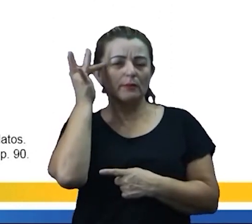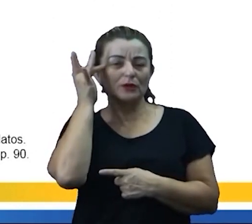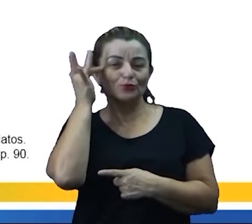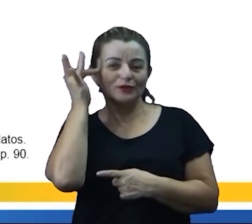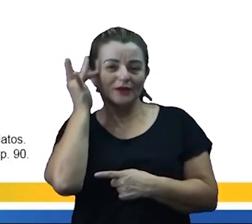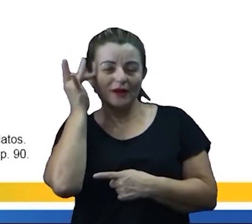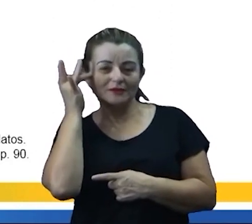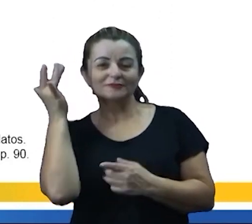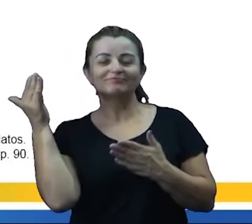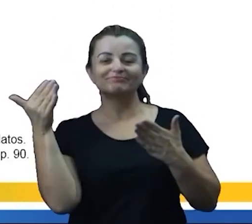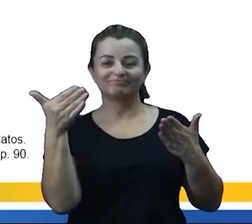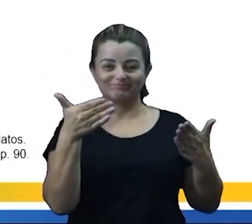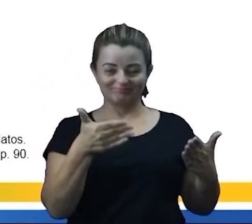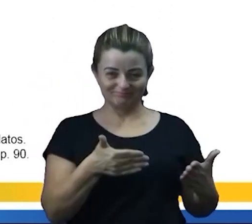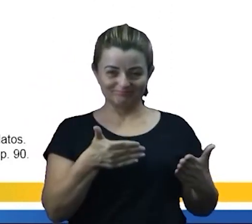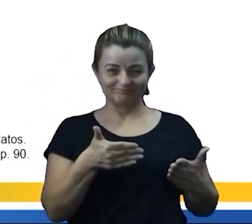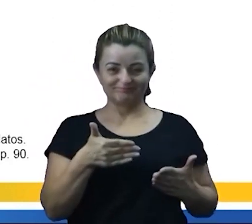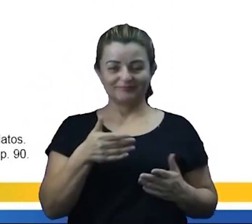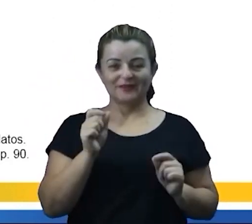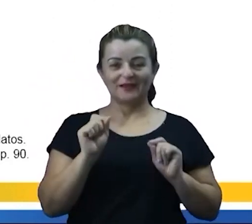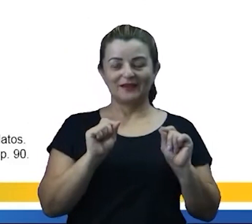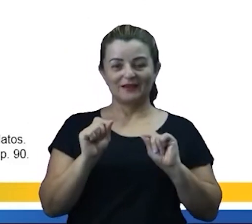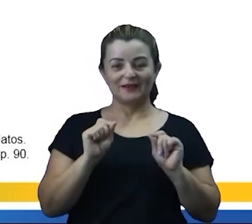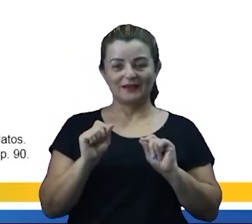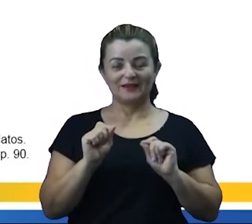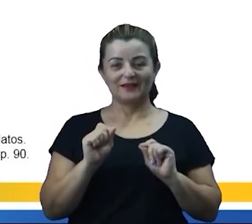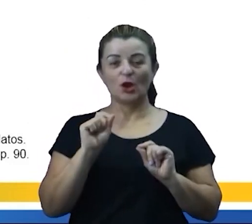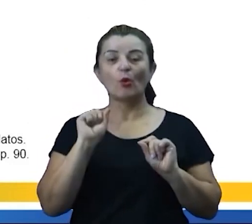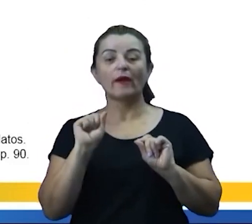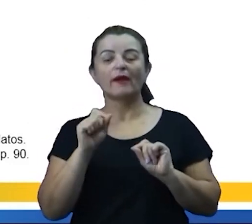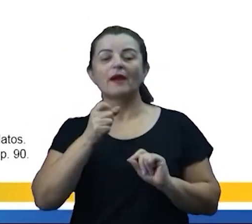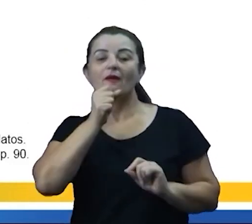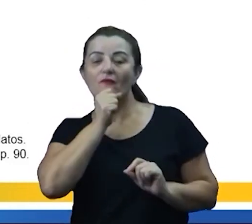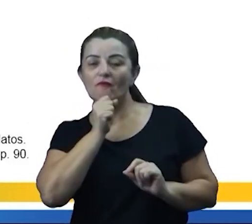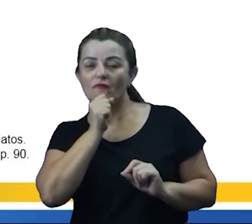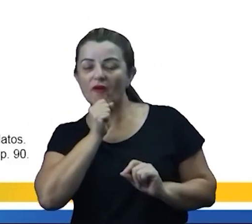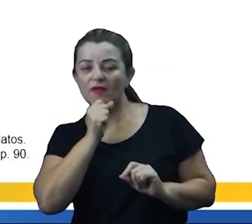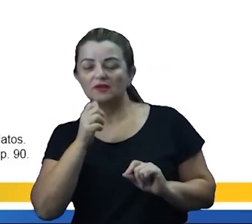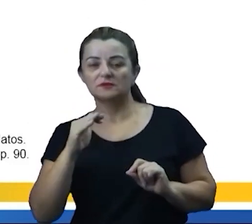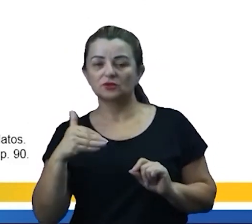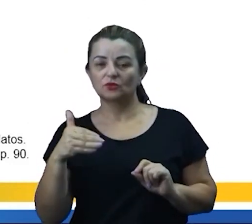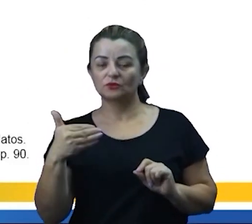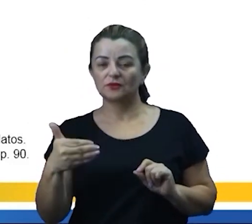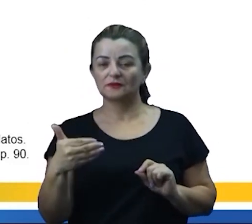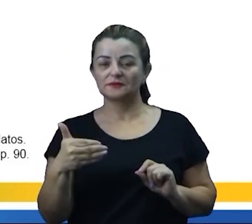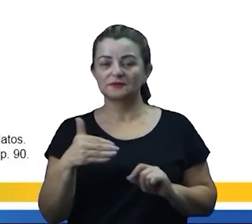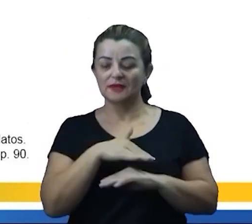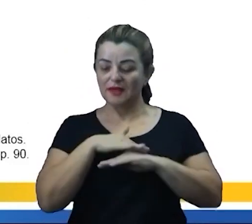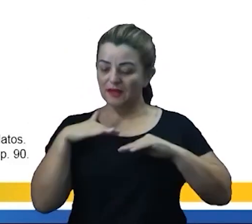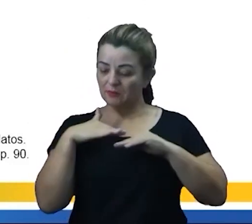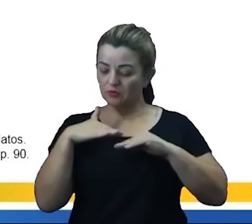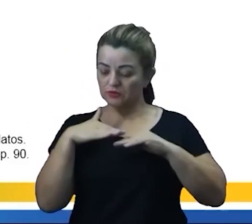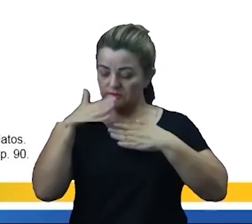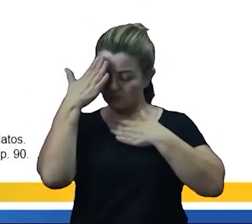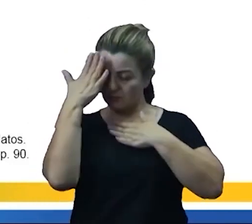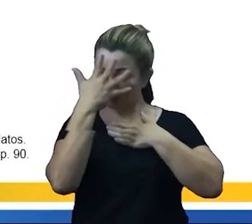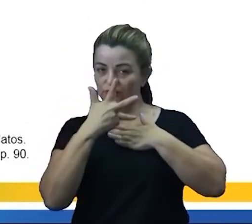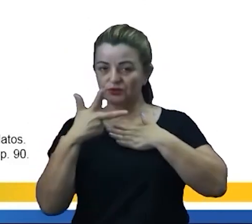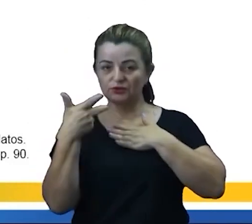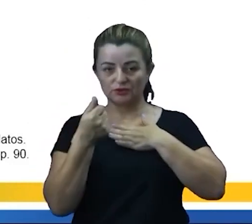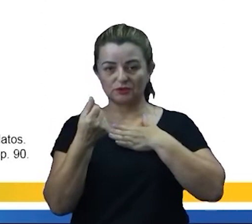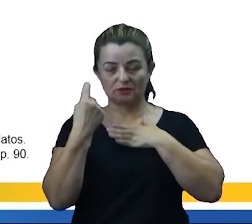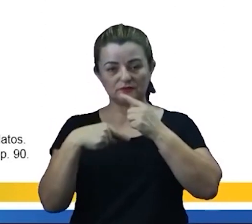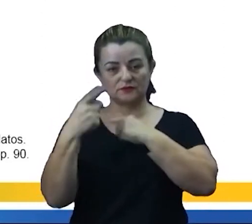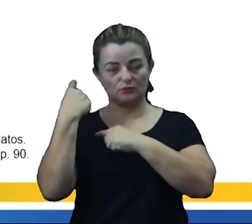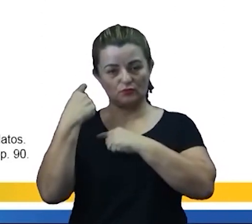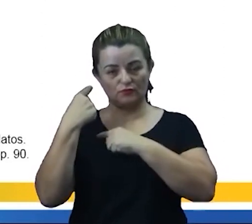vai chegar. E esse frio da maduridade é a velhice. É quando ela deixará de ser bonita na visão daquele povo e daquela